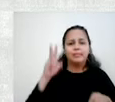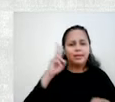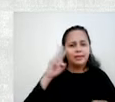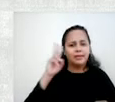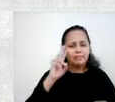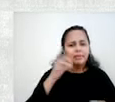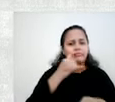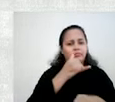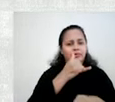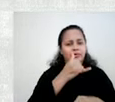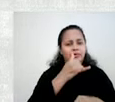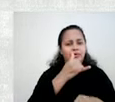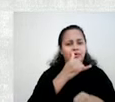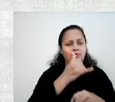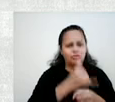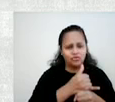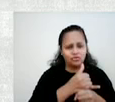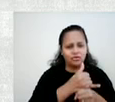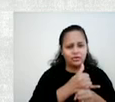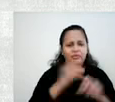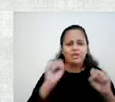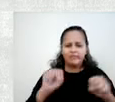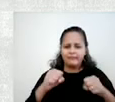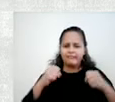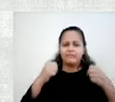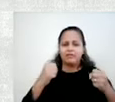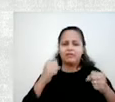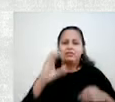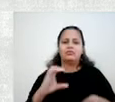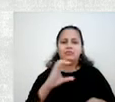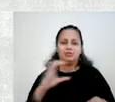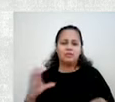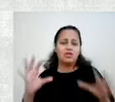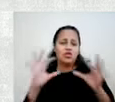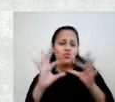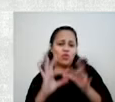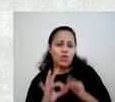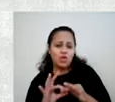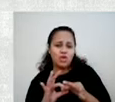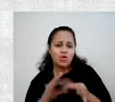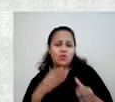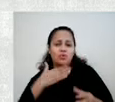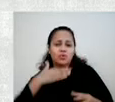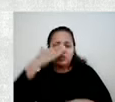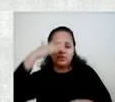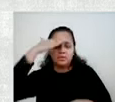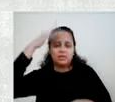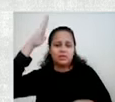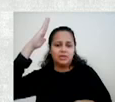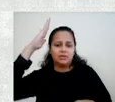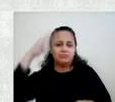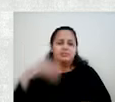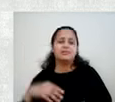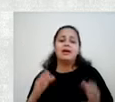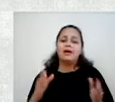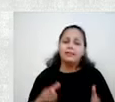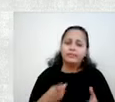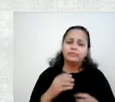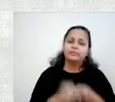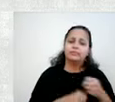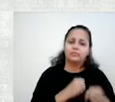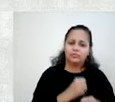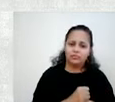um líder que venceu os cristãos porque foi capaz de unir os islâmicos. Por essa razão, até os dias atuais,